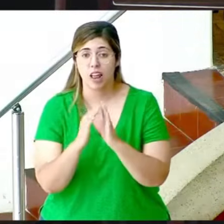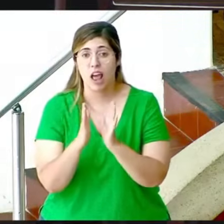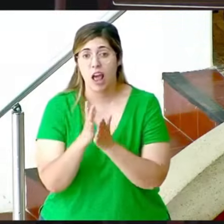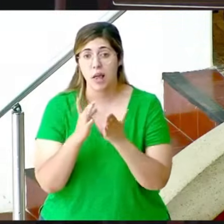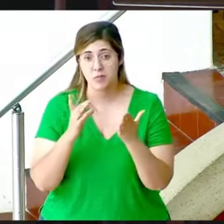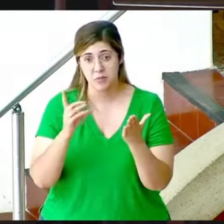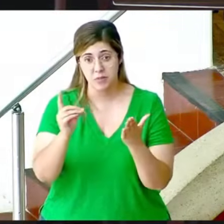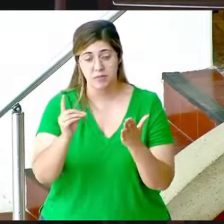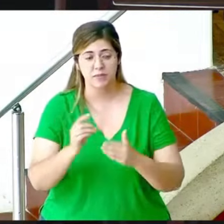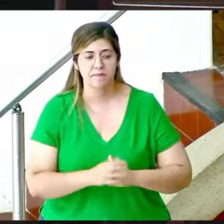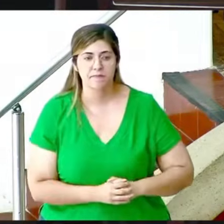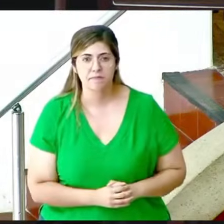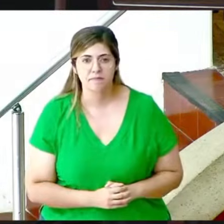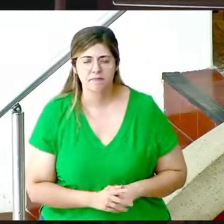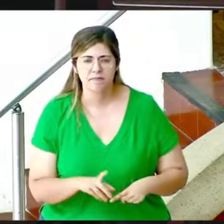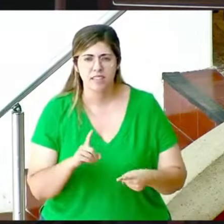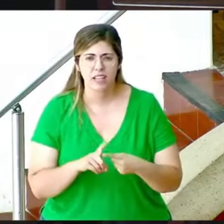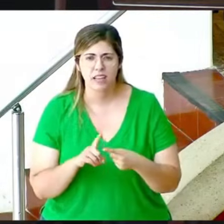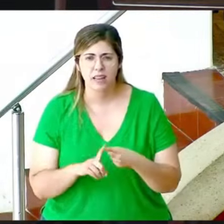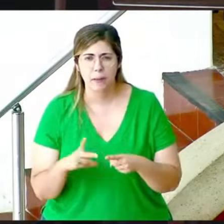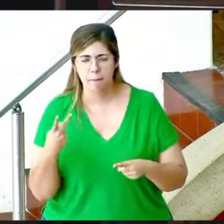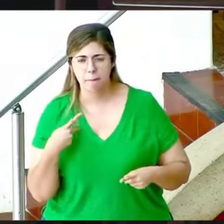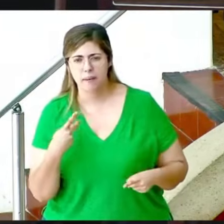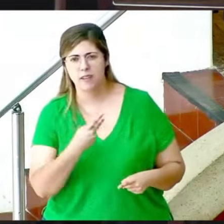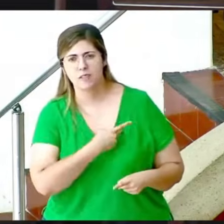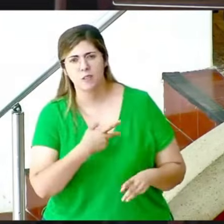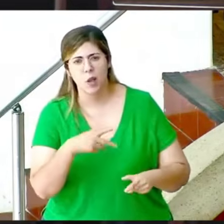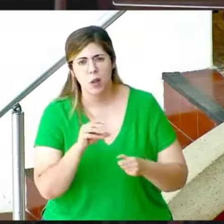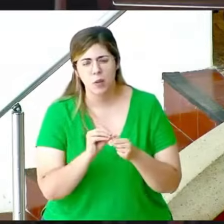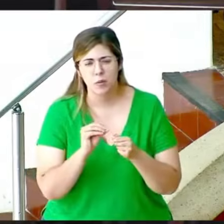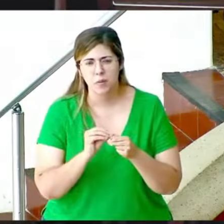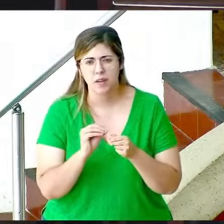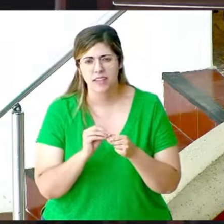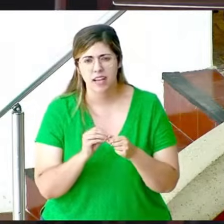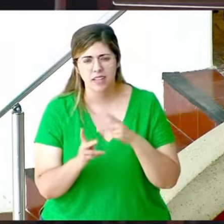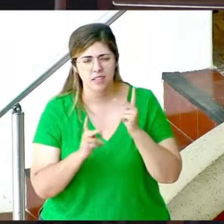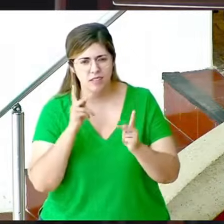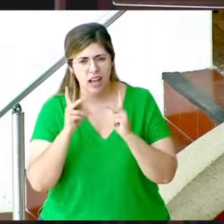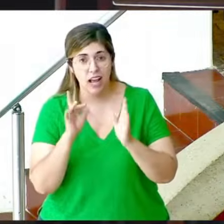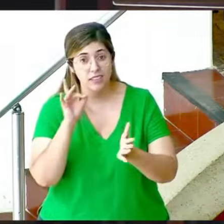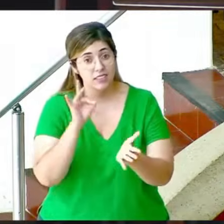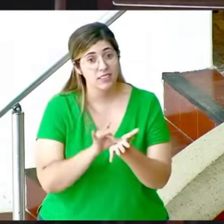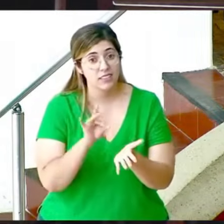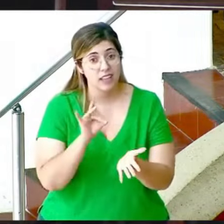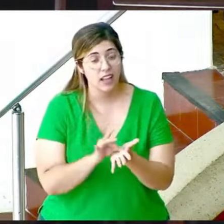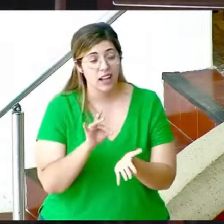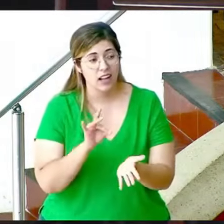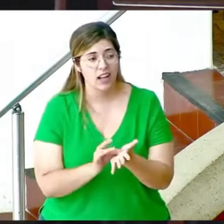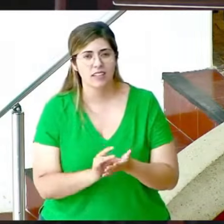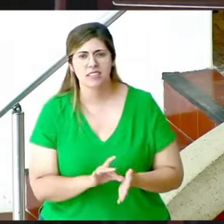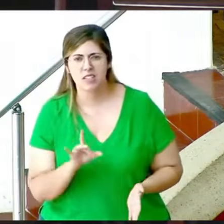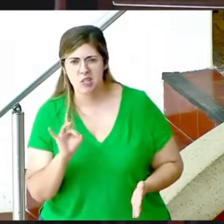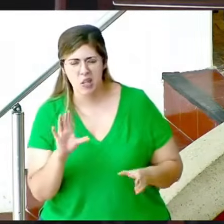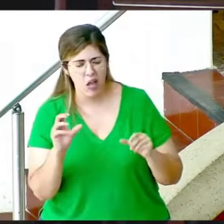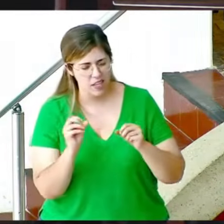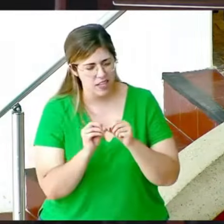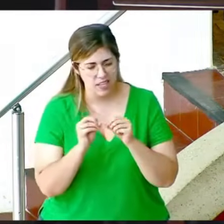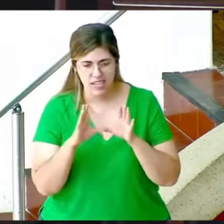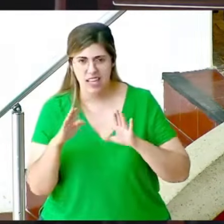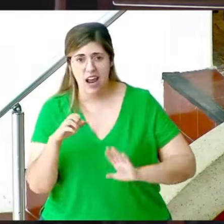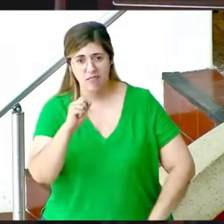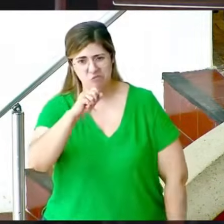elas lá, porque o pastor gostaria muito que elas fossem muito verdadeiras, que elas não começassem a criar um